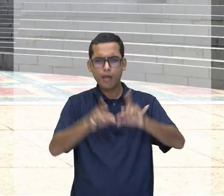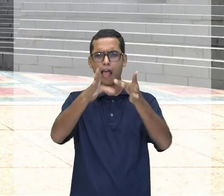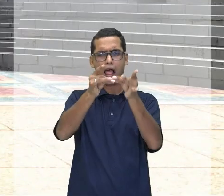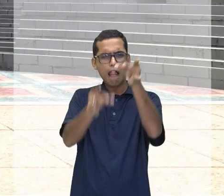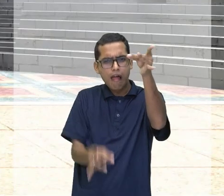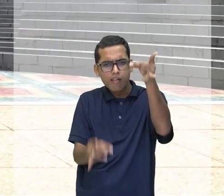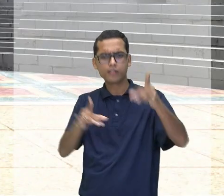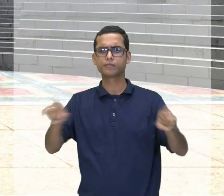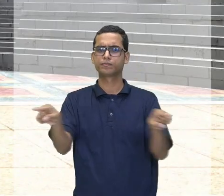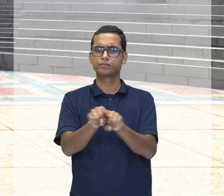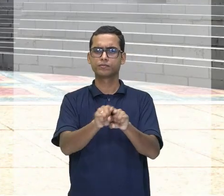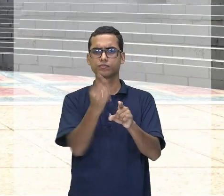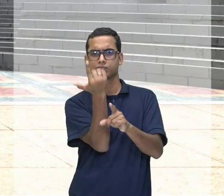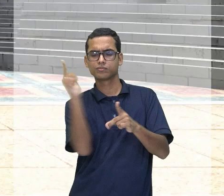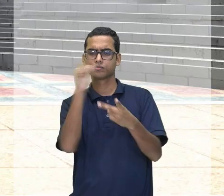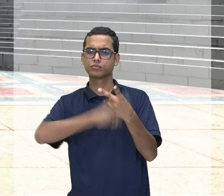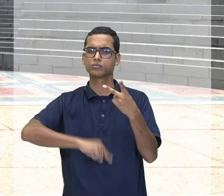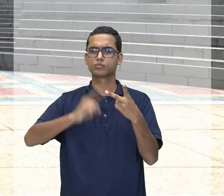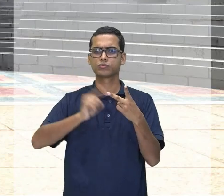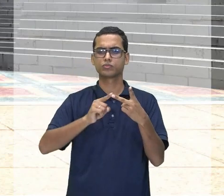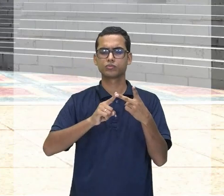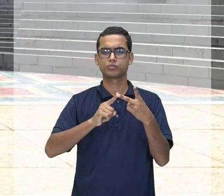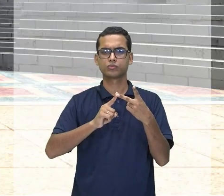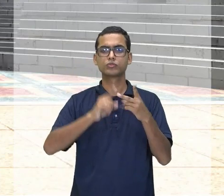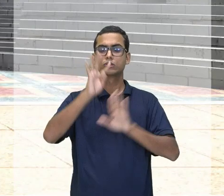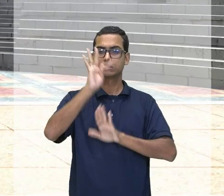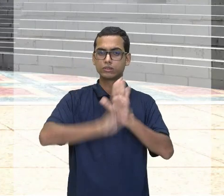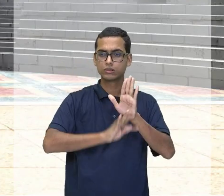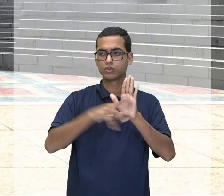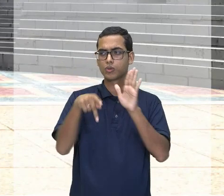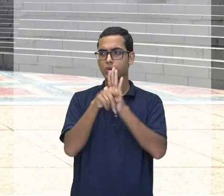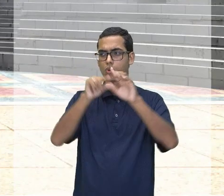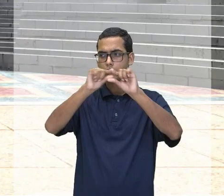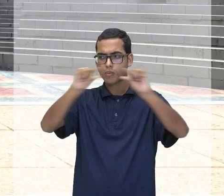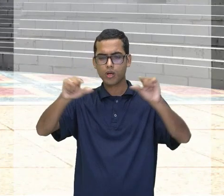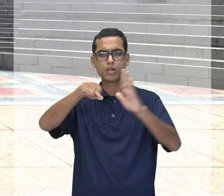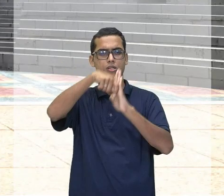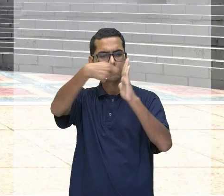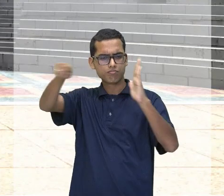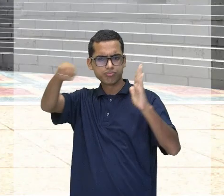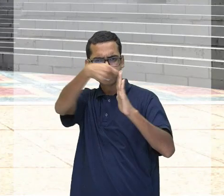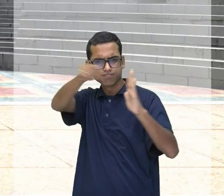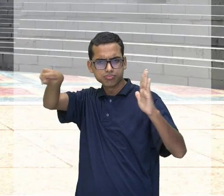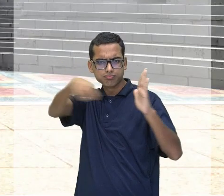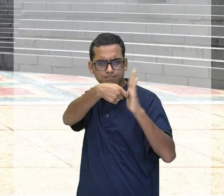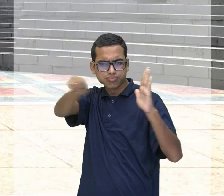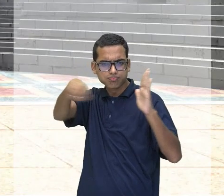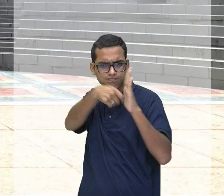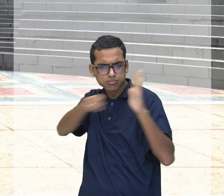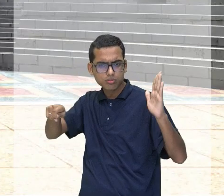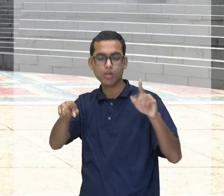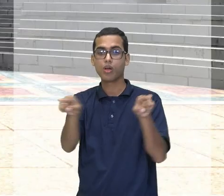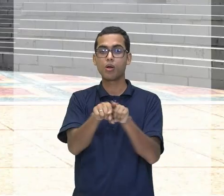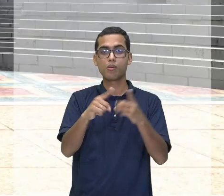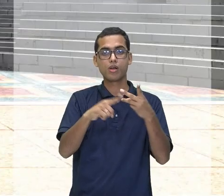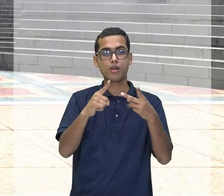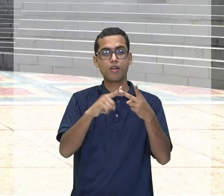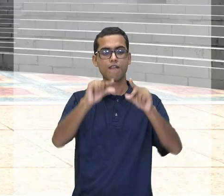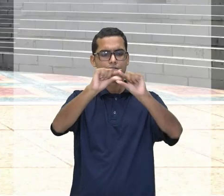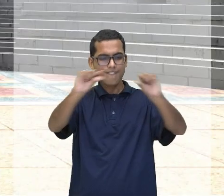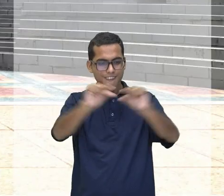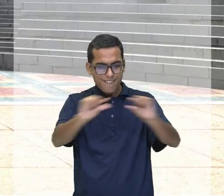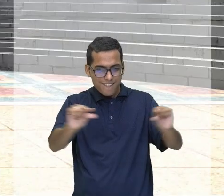Ou também feito em versos, que é conforme a estrutura ali de um poema, para